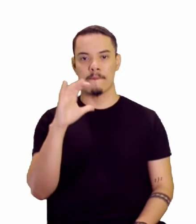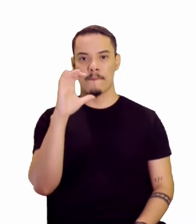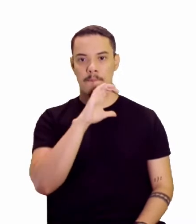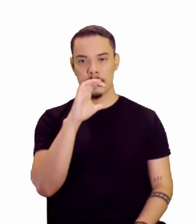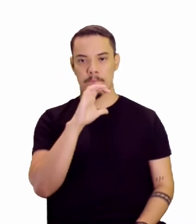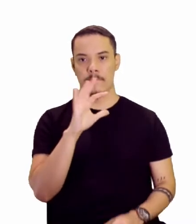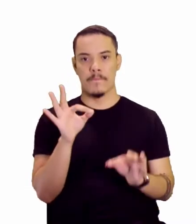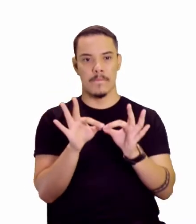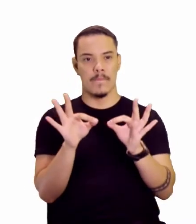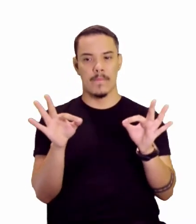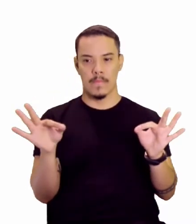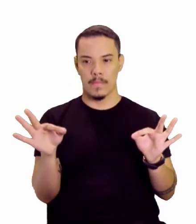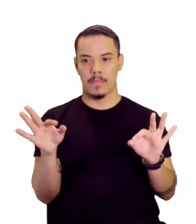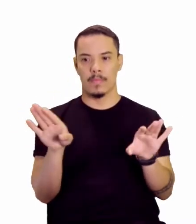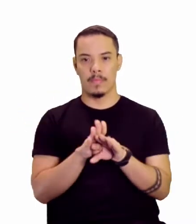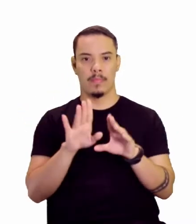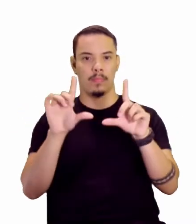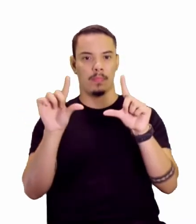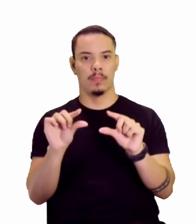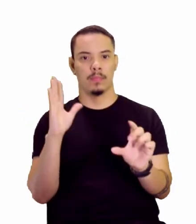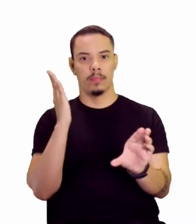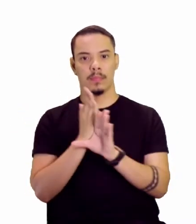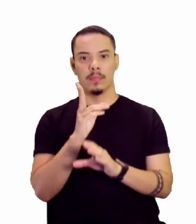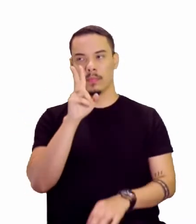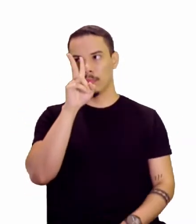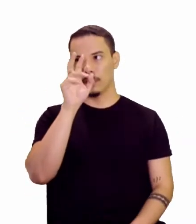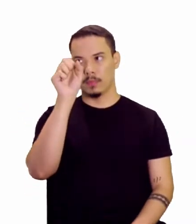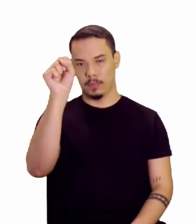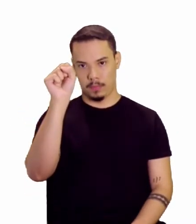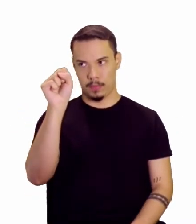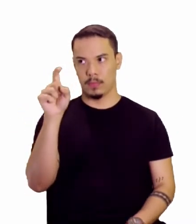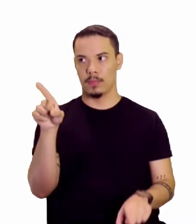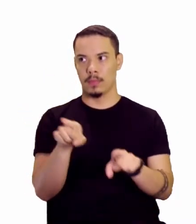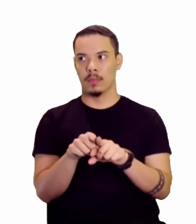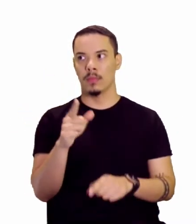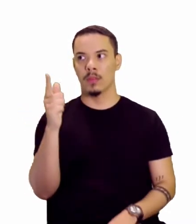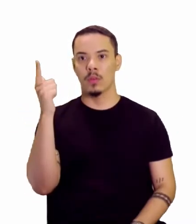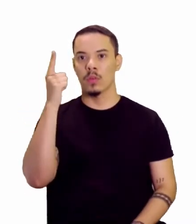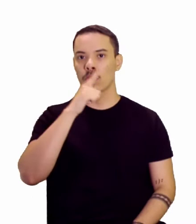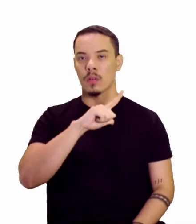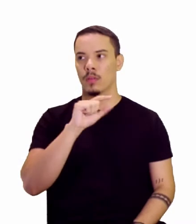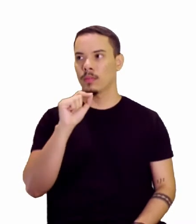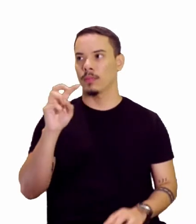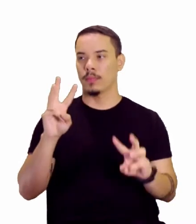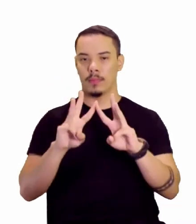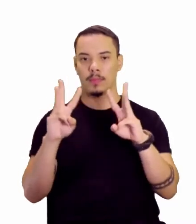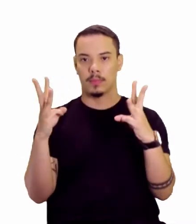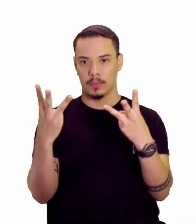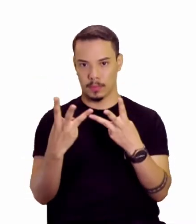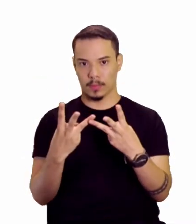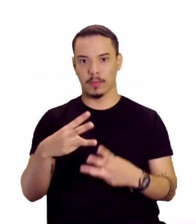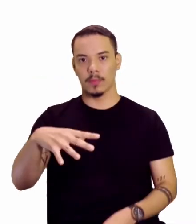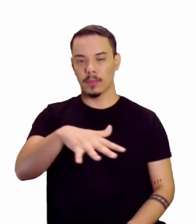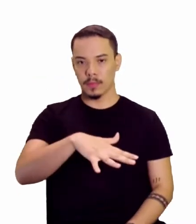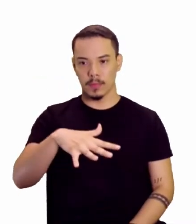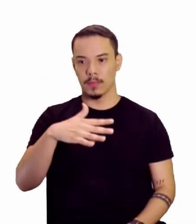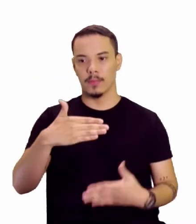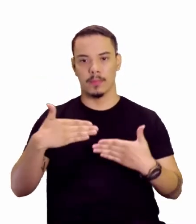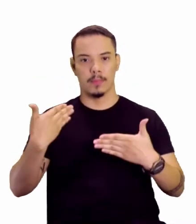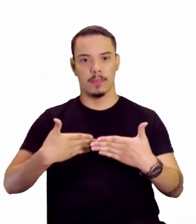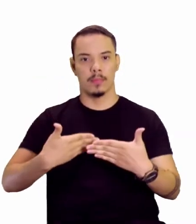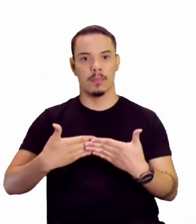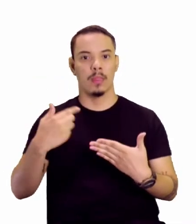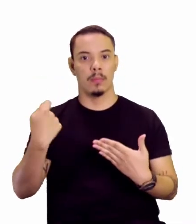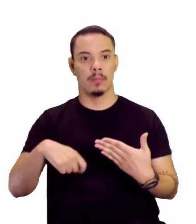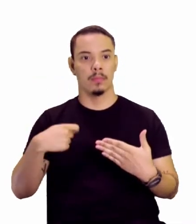velocidade distante menor devido à ação da força gravitacional, para que haja conservação da massa, a área da seção reta do filete